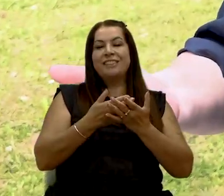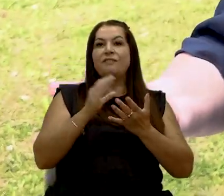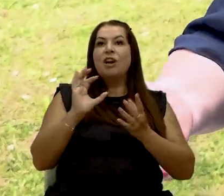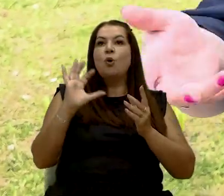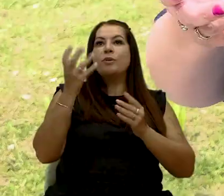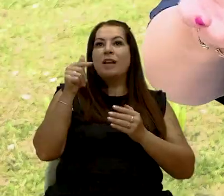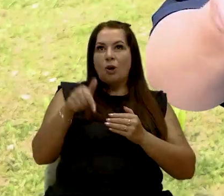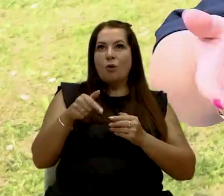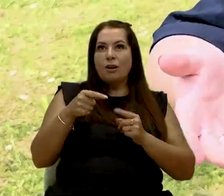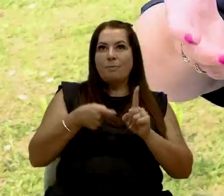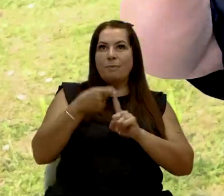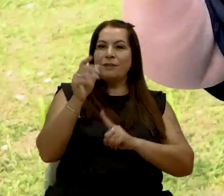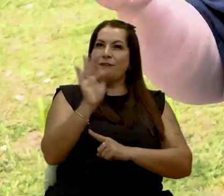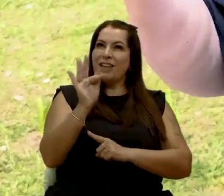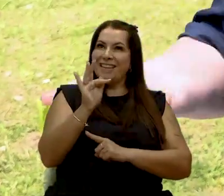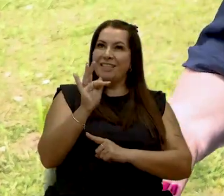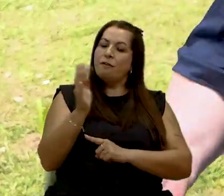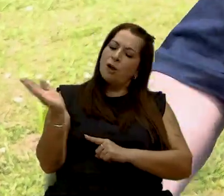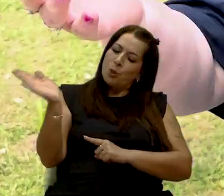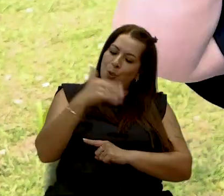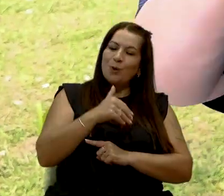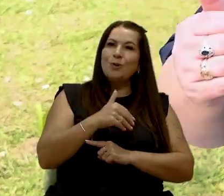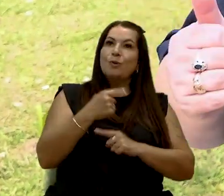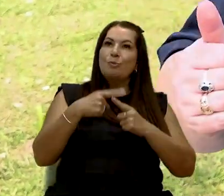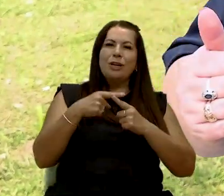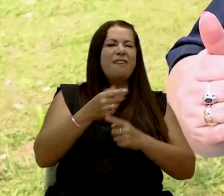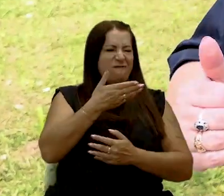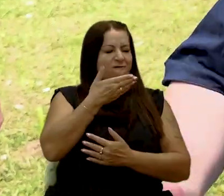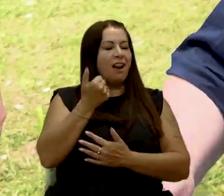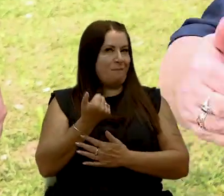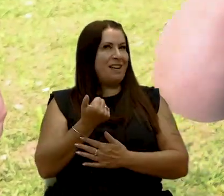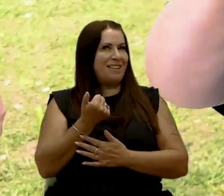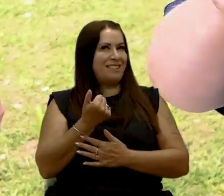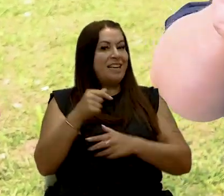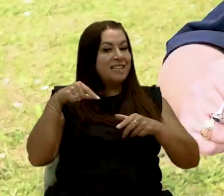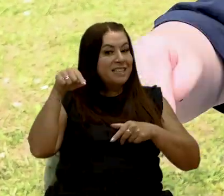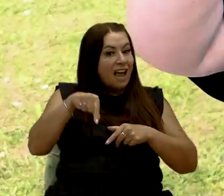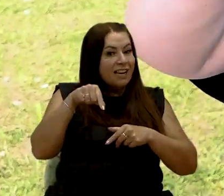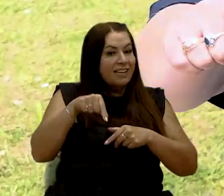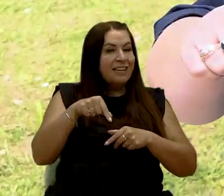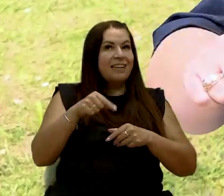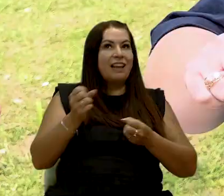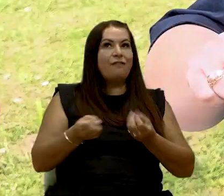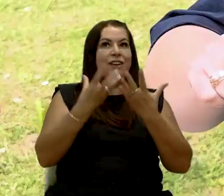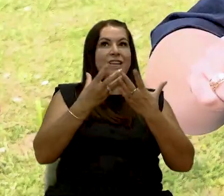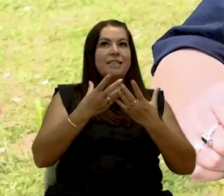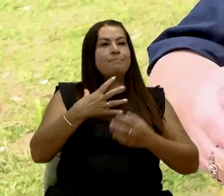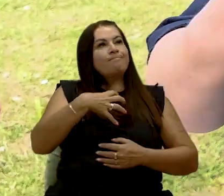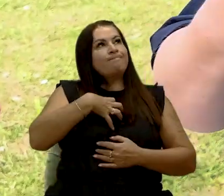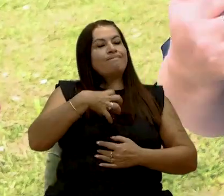Uva, que vai ocorrer agora em fevereiro. Venham todos porque vale a pena estar na